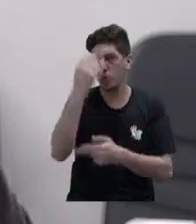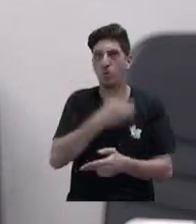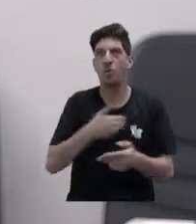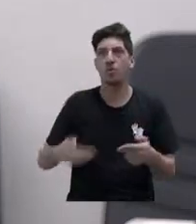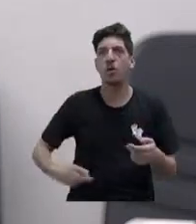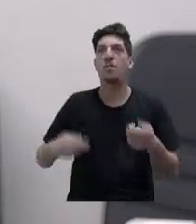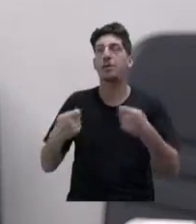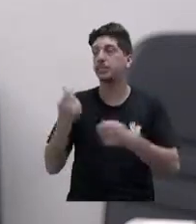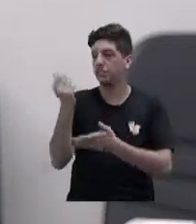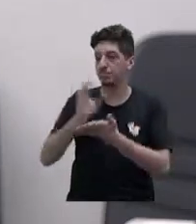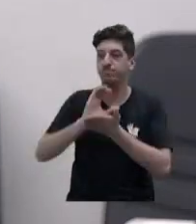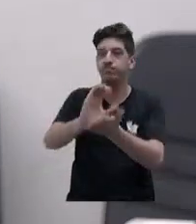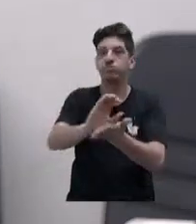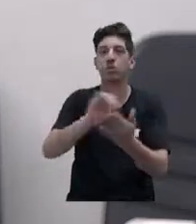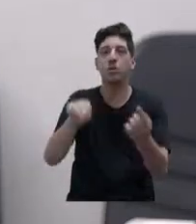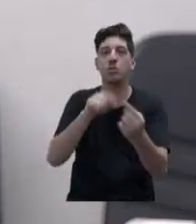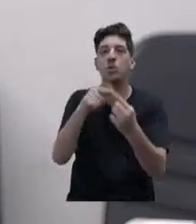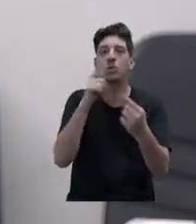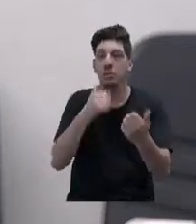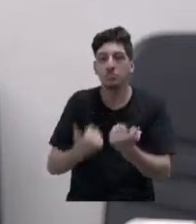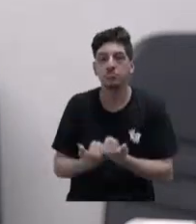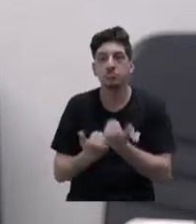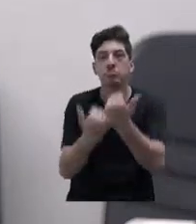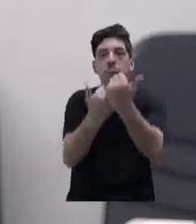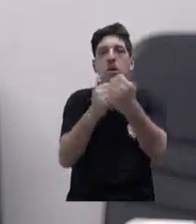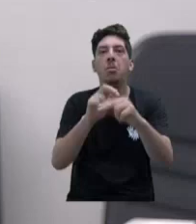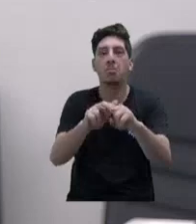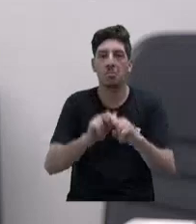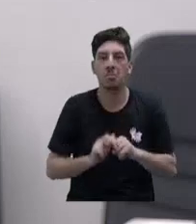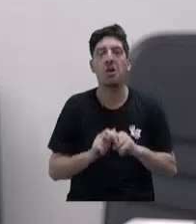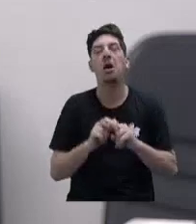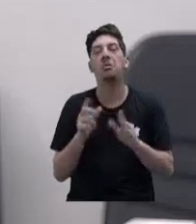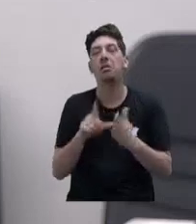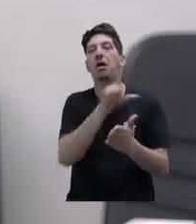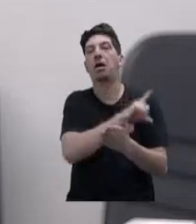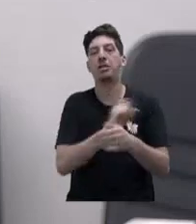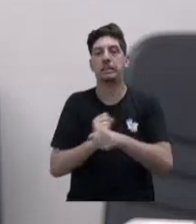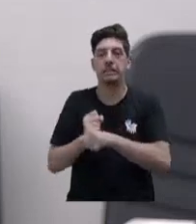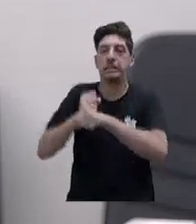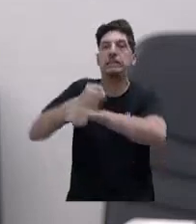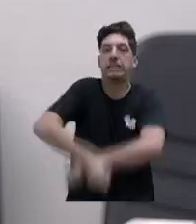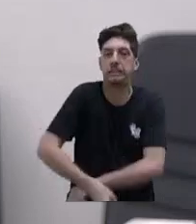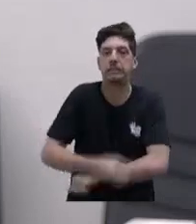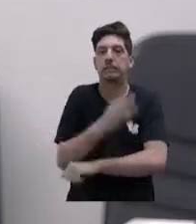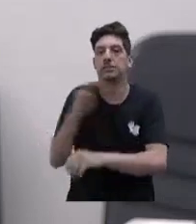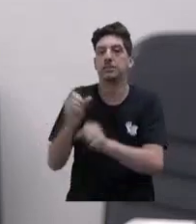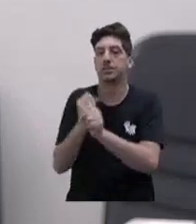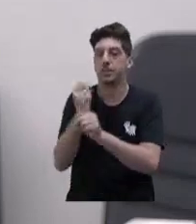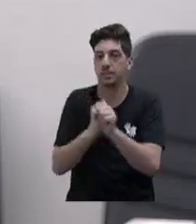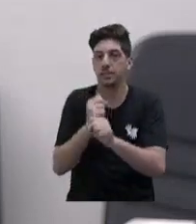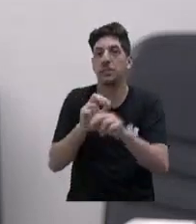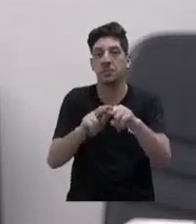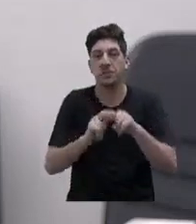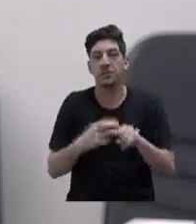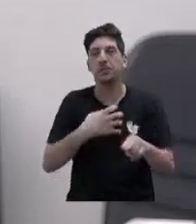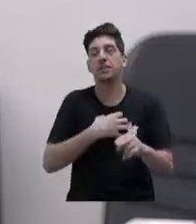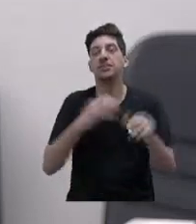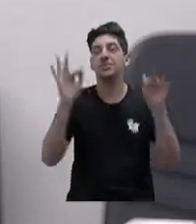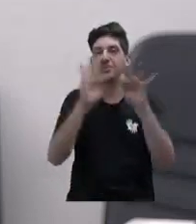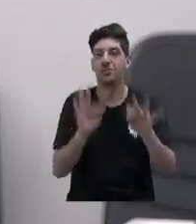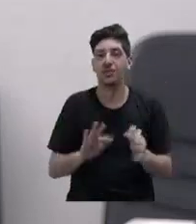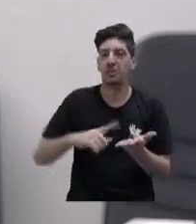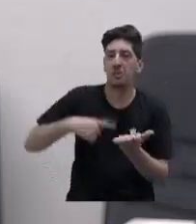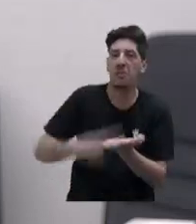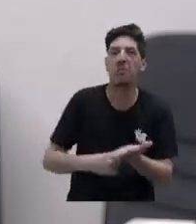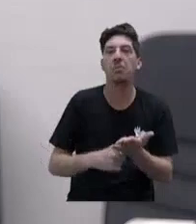de reparação pelos 300 anos de escravidão. E é por isso que eu fico feliz do compromisso da secretaria